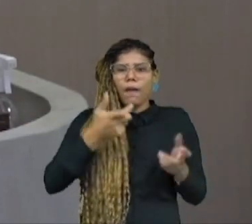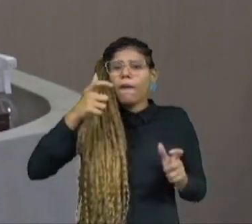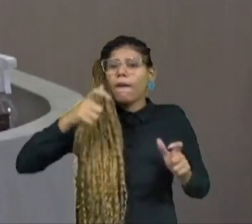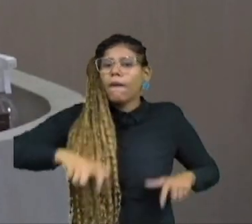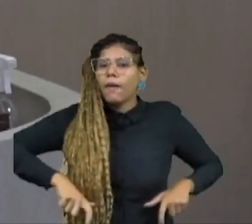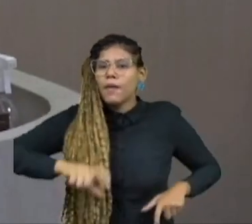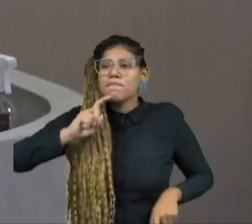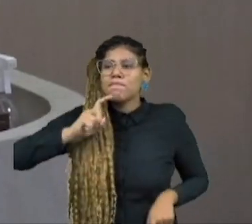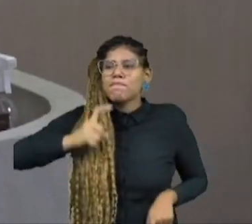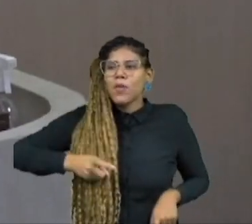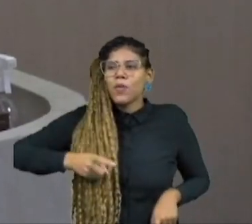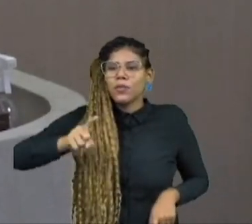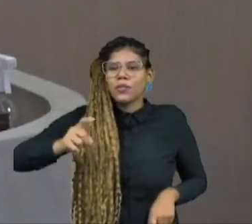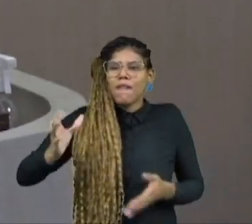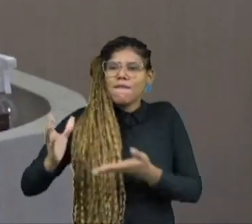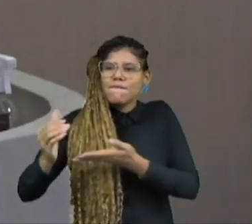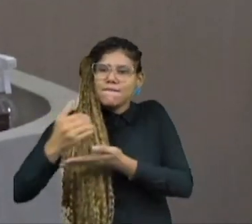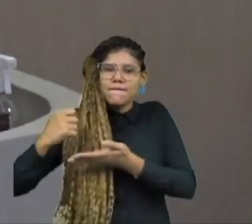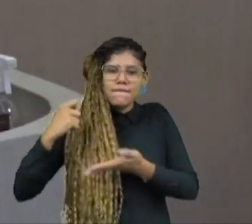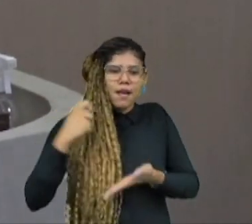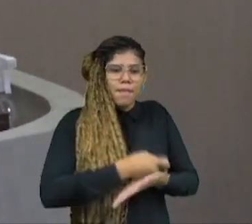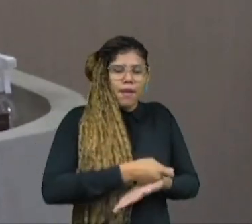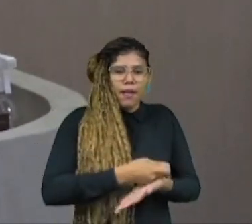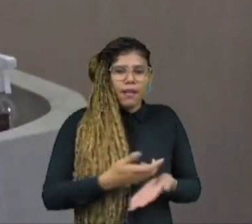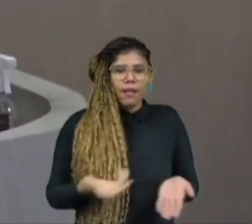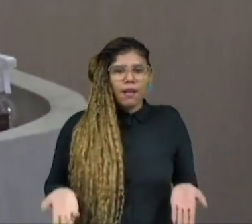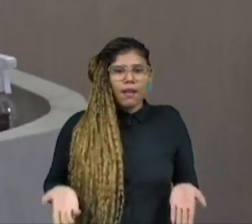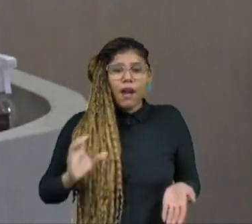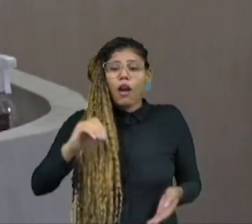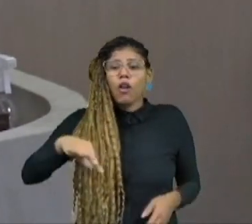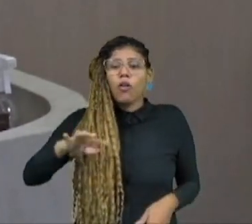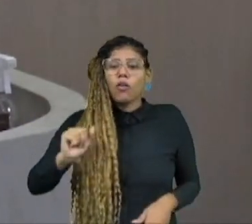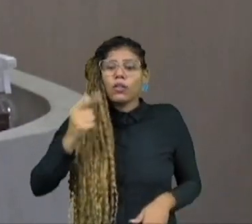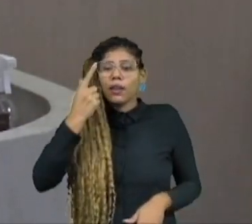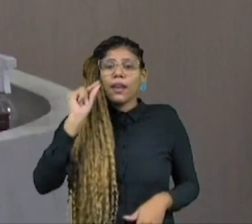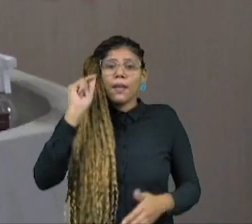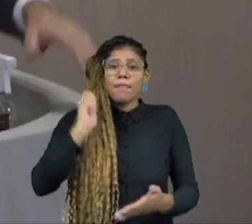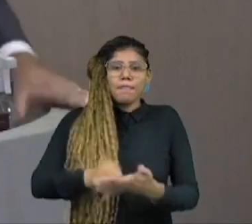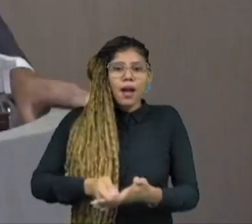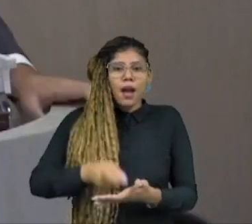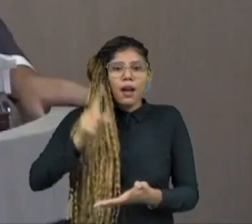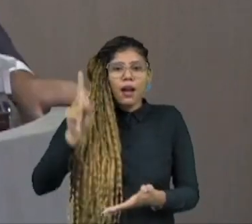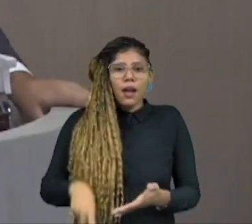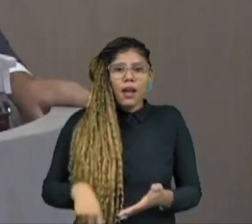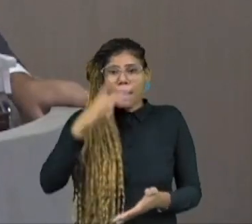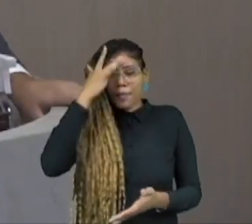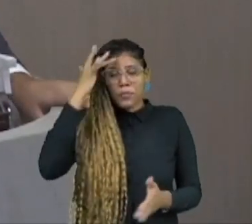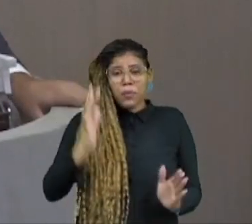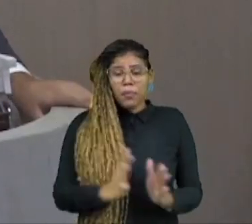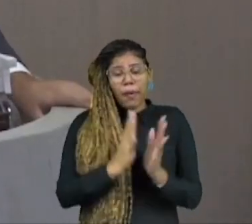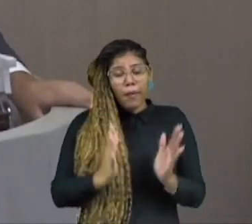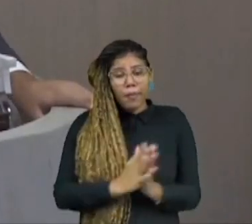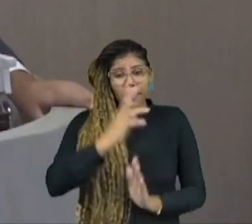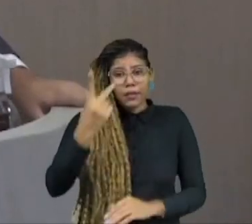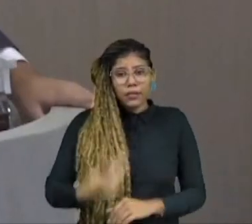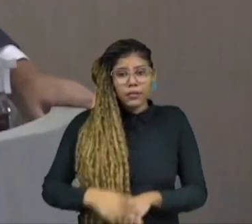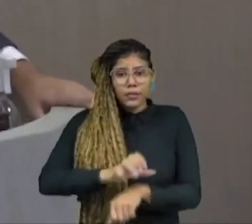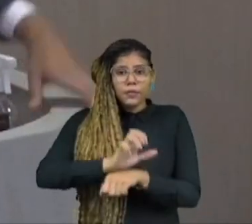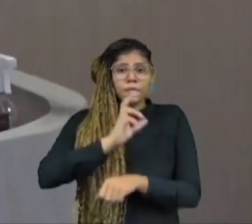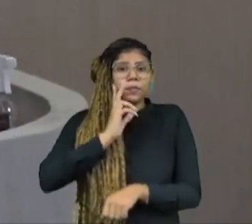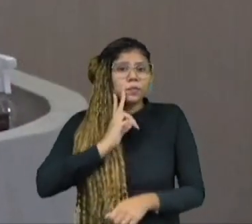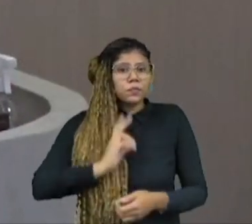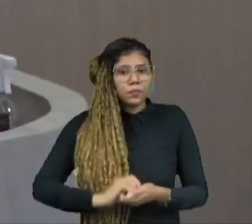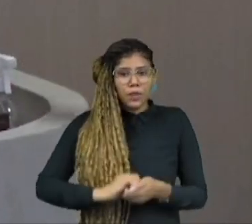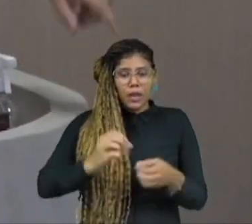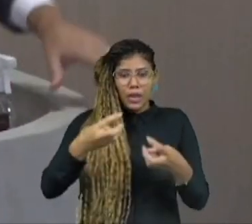povo pagar. Vai mandar essa conta para os ombros do povo mais pobre do estado do Ceará, para os